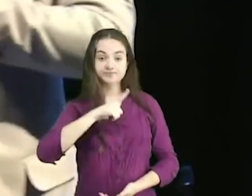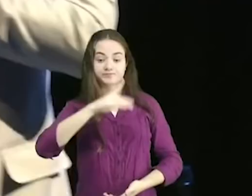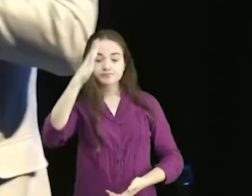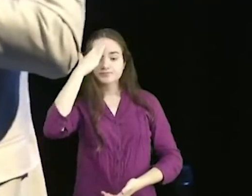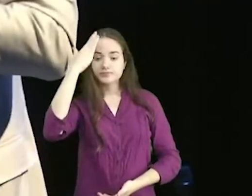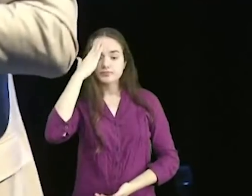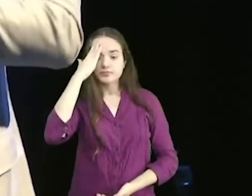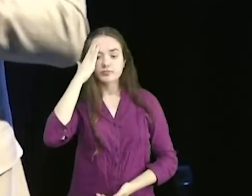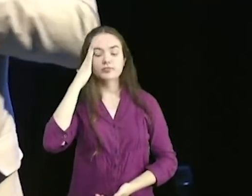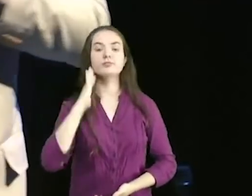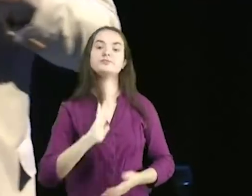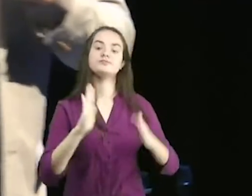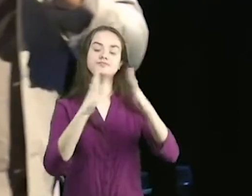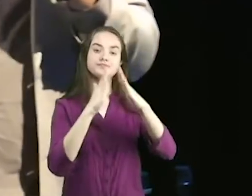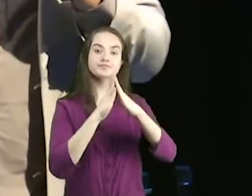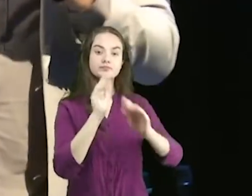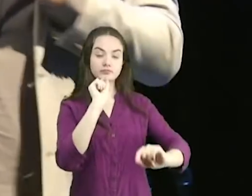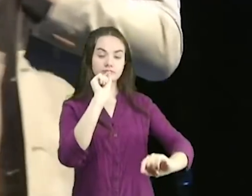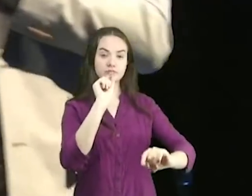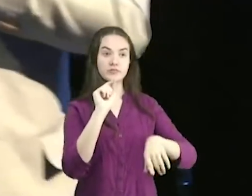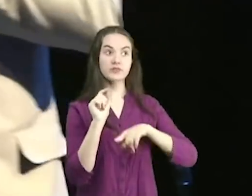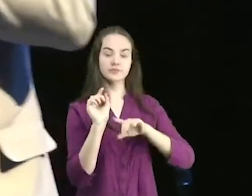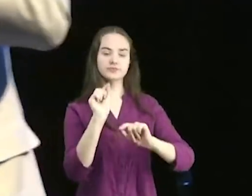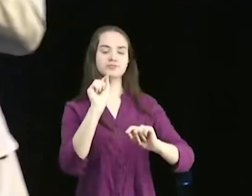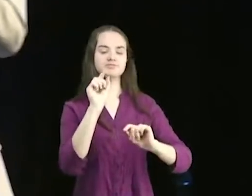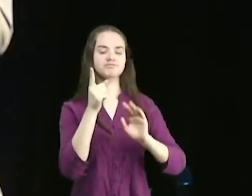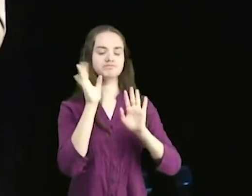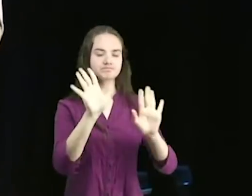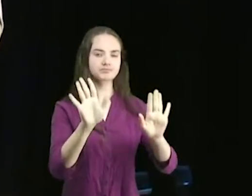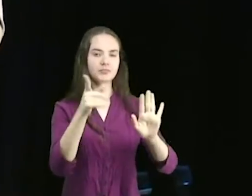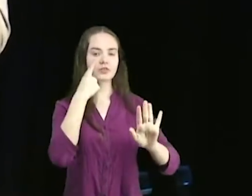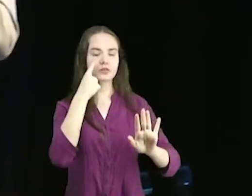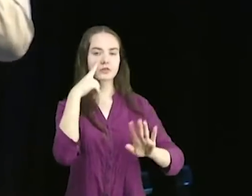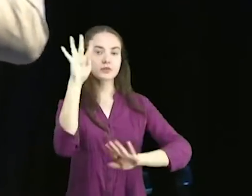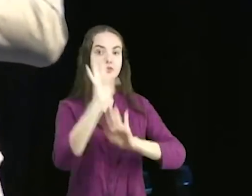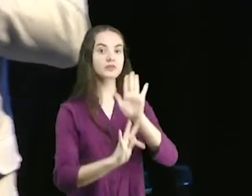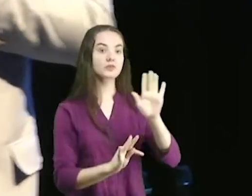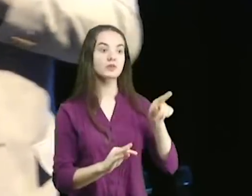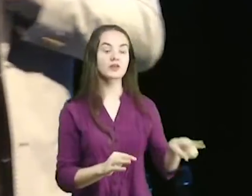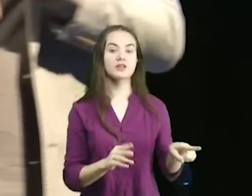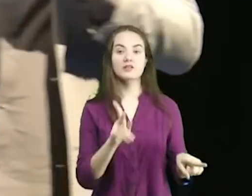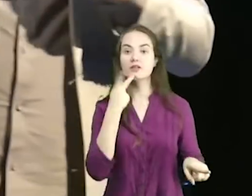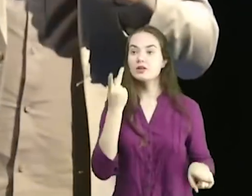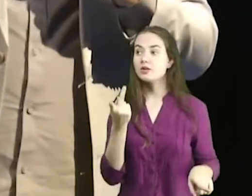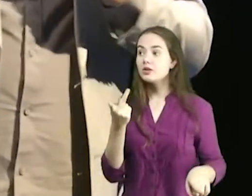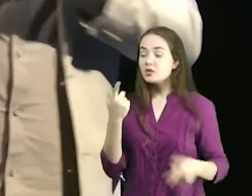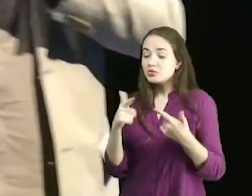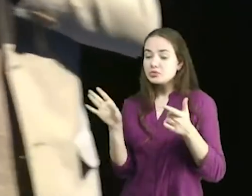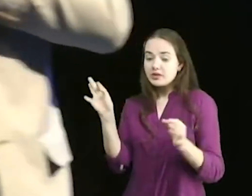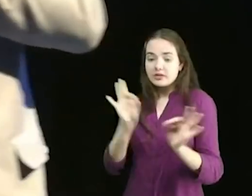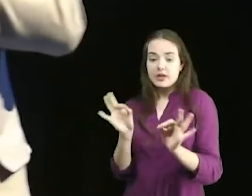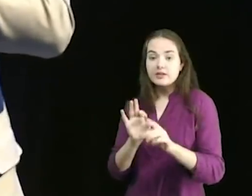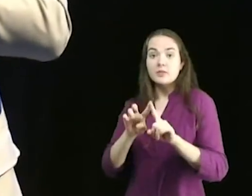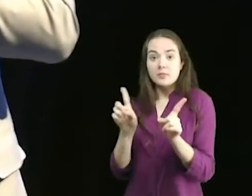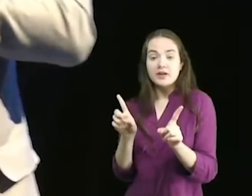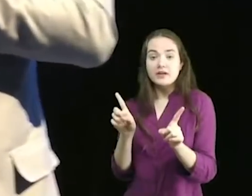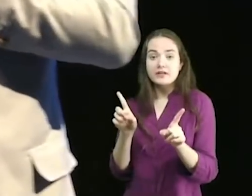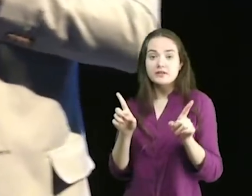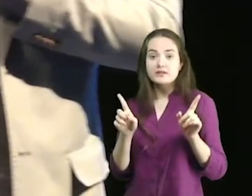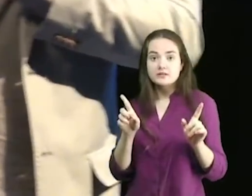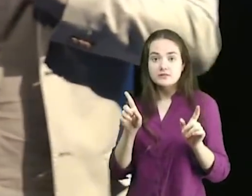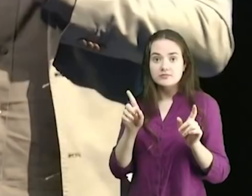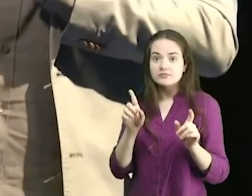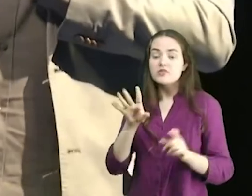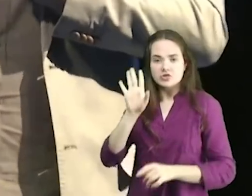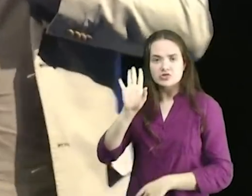não tem nada, mas o que ela tem já era o suficiente. Porque aquilo que você tem na mão, Deus vai usar o que tem na mão. O que você tem na mão, Moisés?